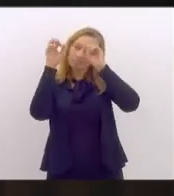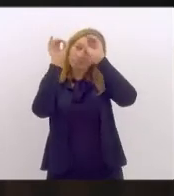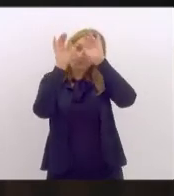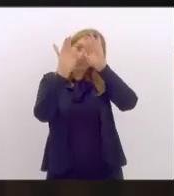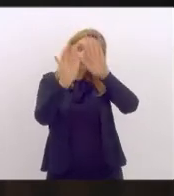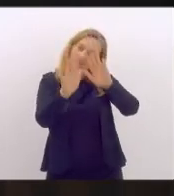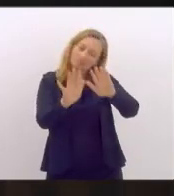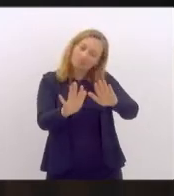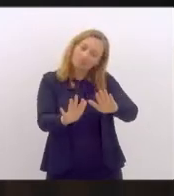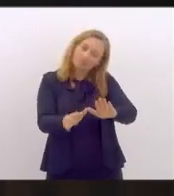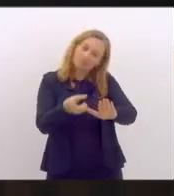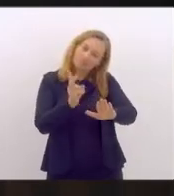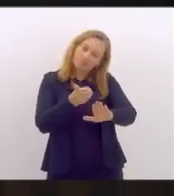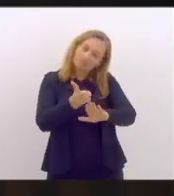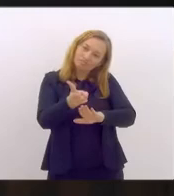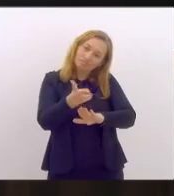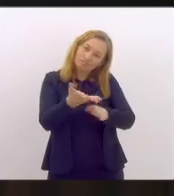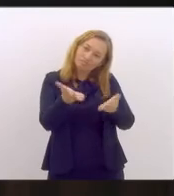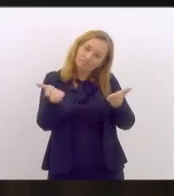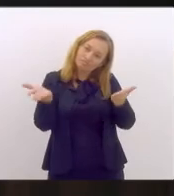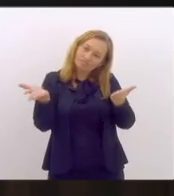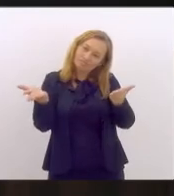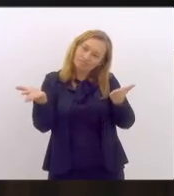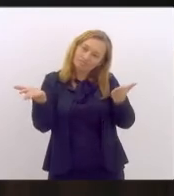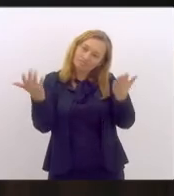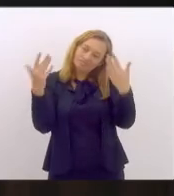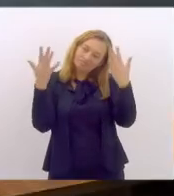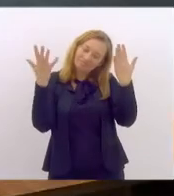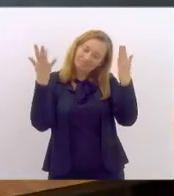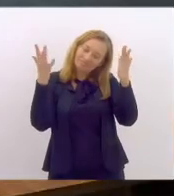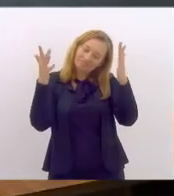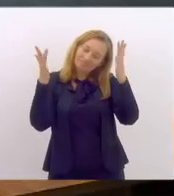continuar abençoando a todas e todos